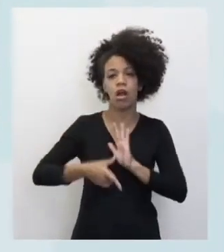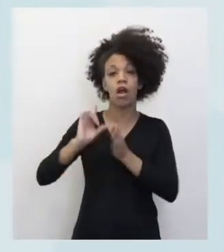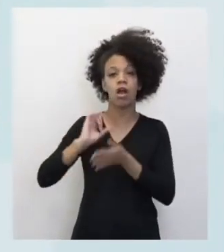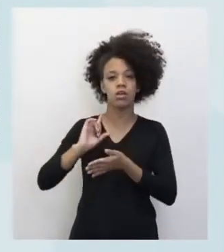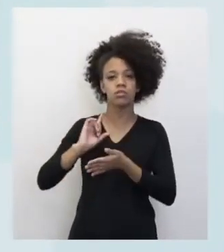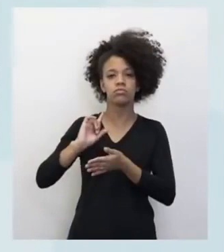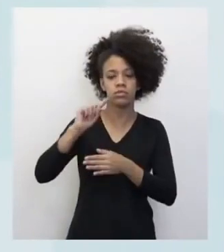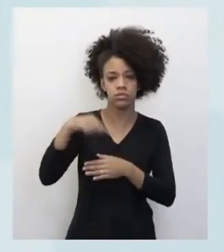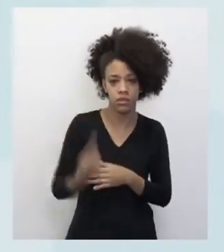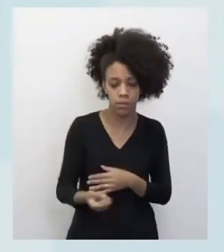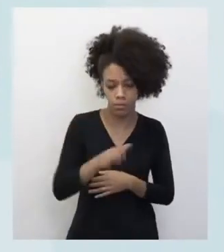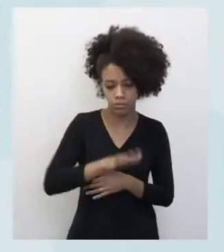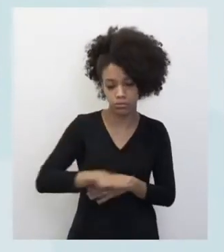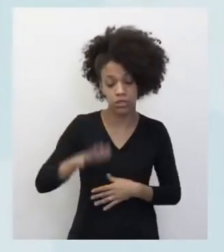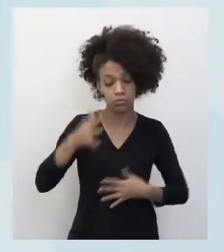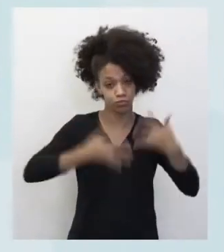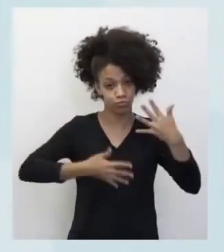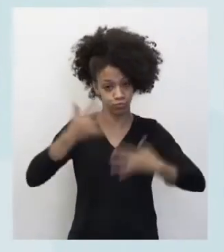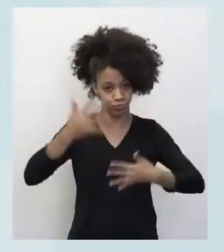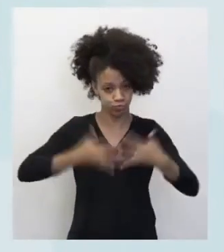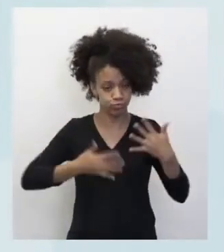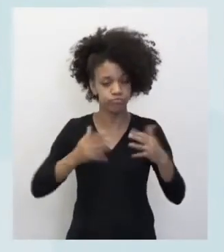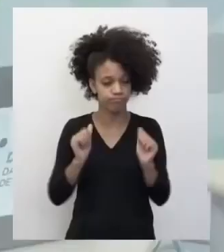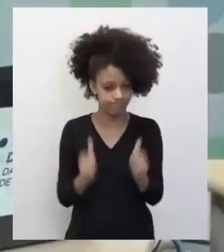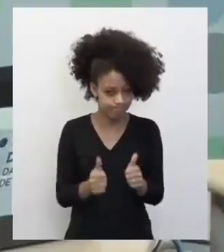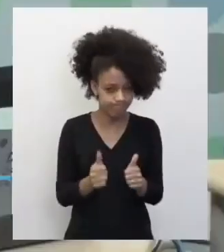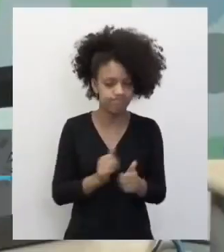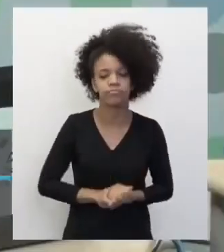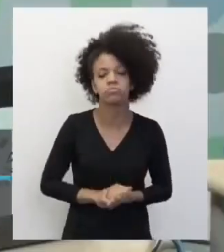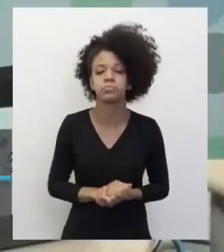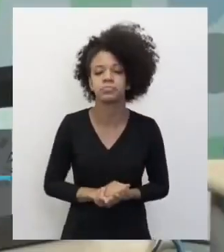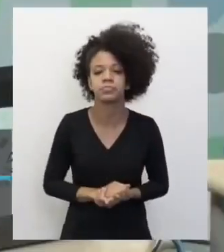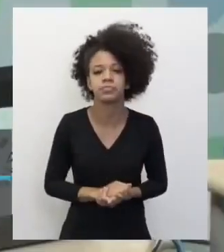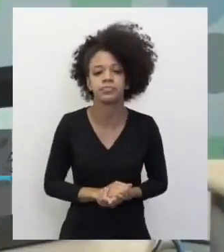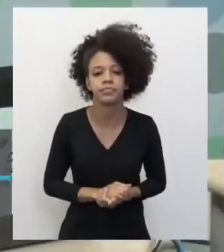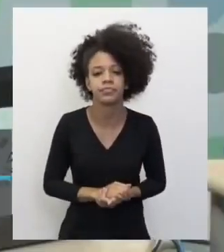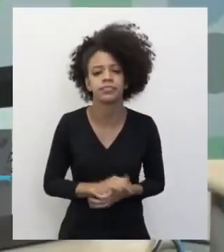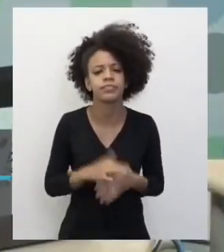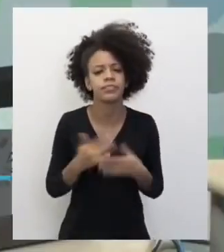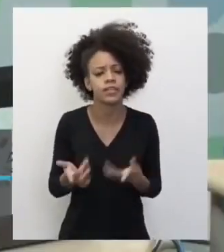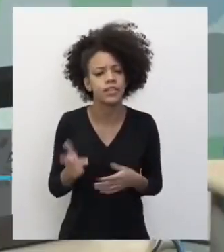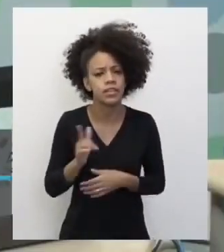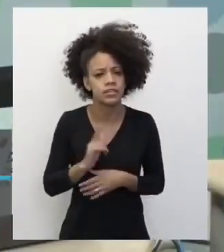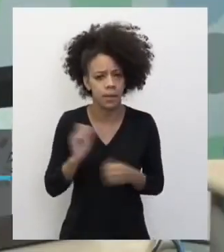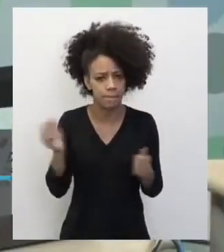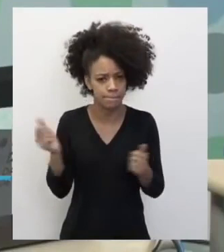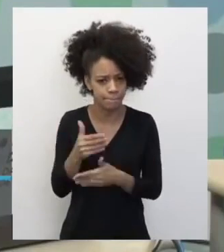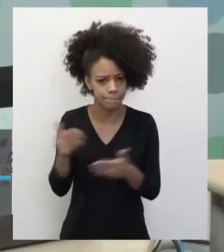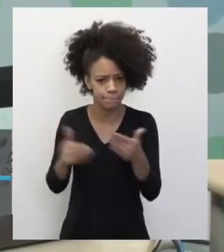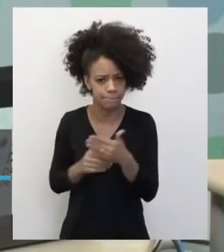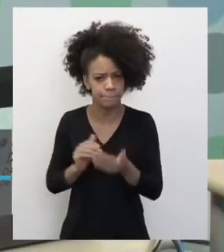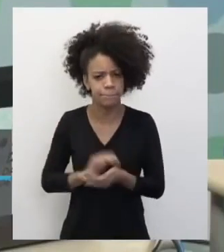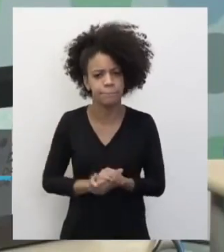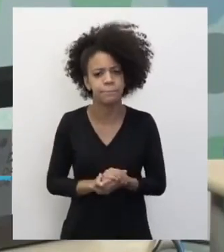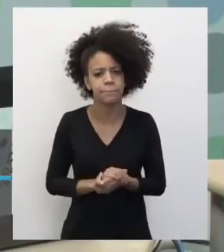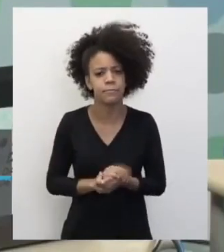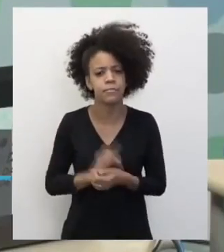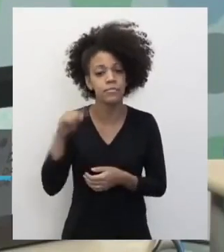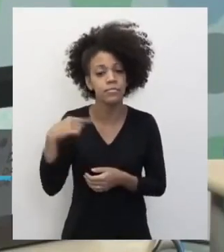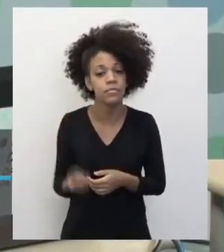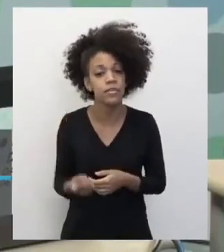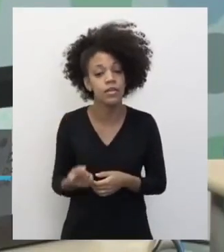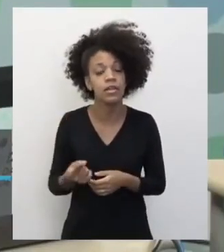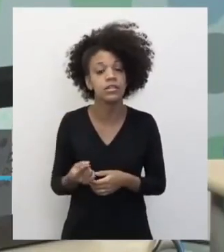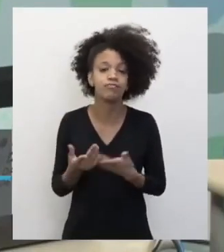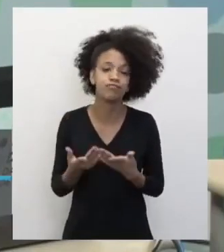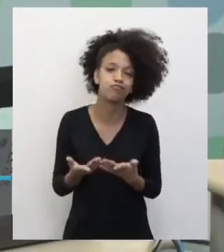dessa área será desfocado, certo? Isso. E aí, a gente tem, próximo slide, vamos lá. No próximo slide, a gente